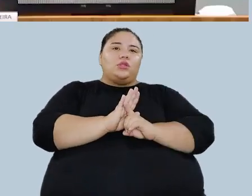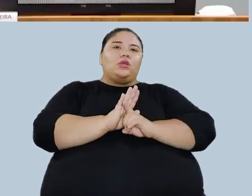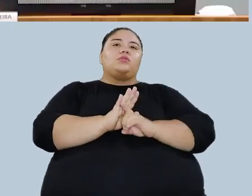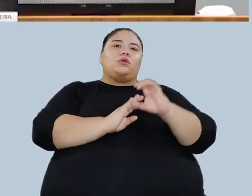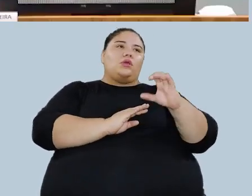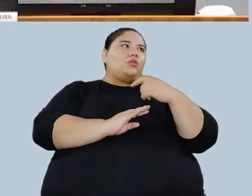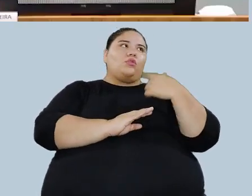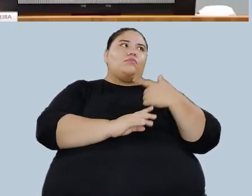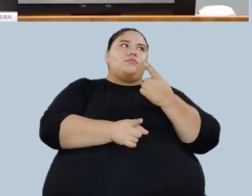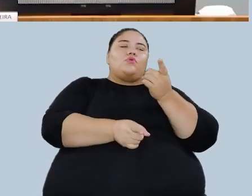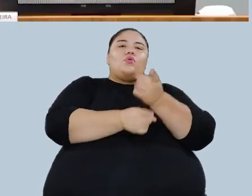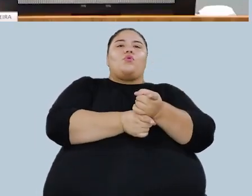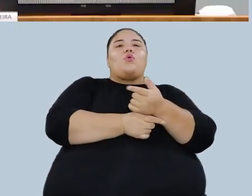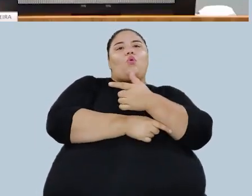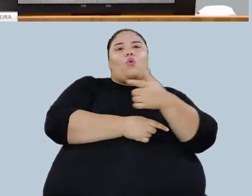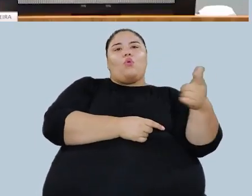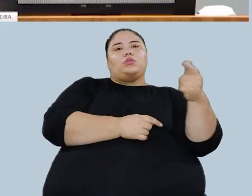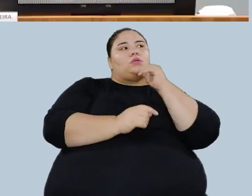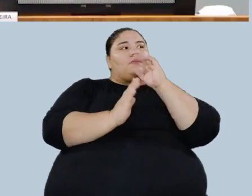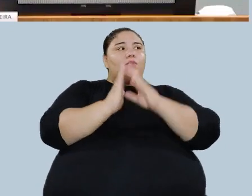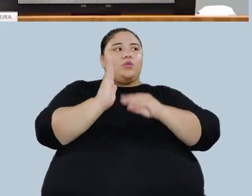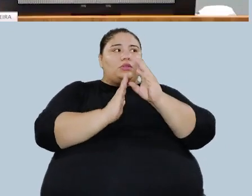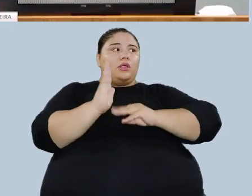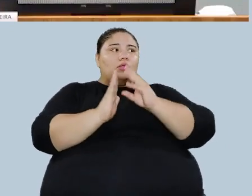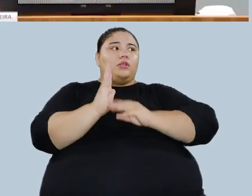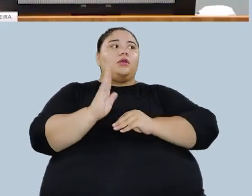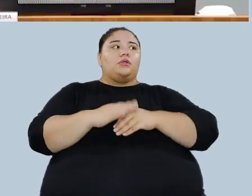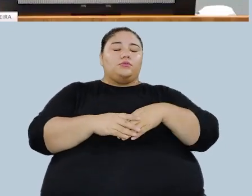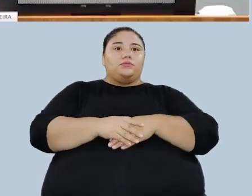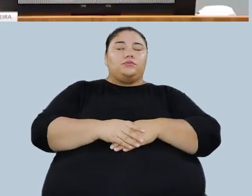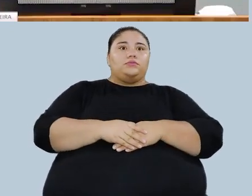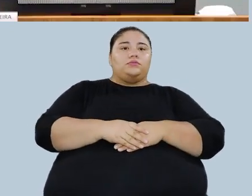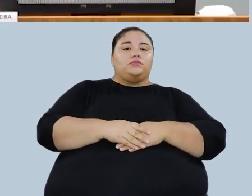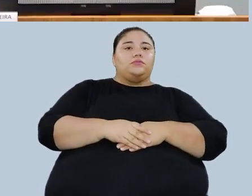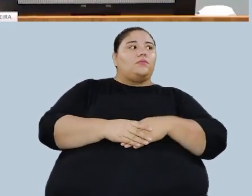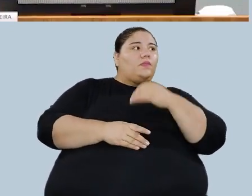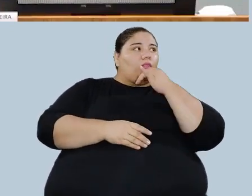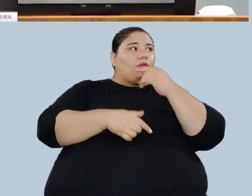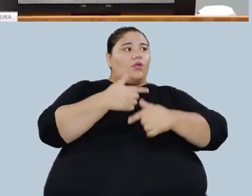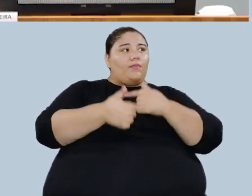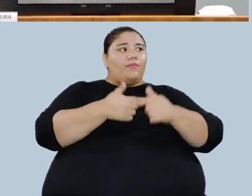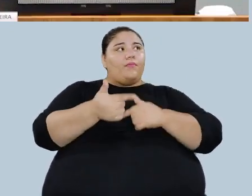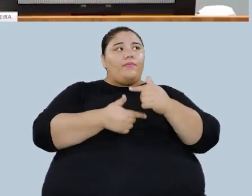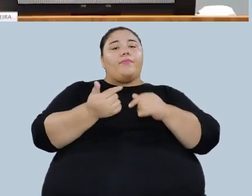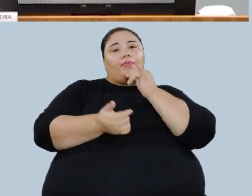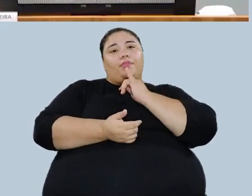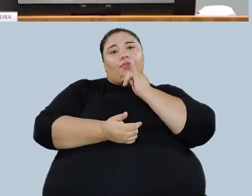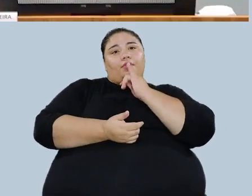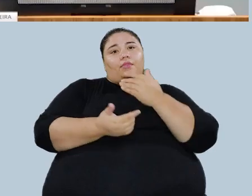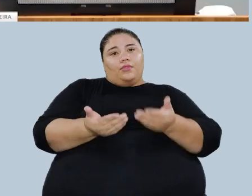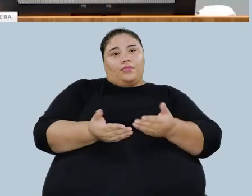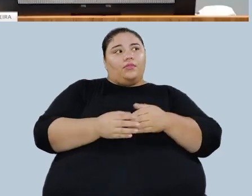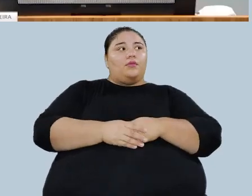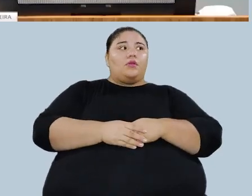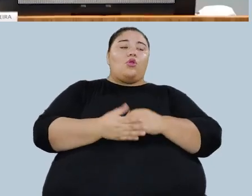de crédito que nós não vamos encontrar nas outras modalidades pelas suas circunstâncias, né? A empresa que opera a maquininha, lógico, aquilo é um bem,